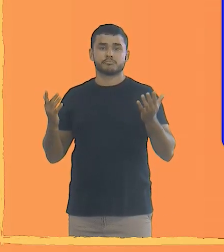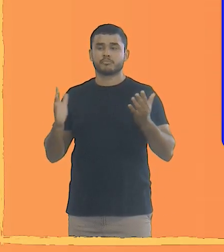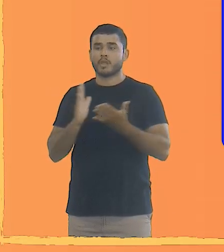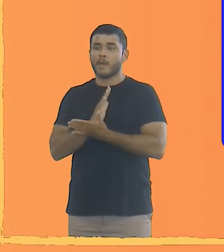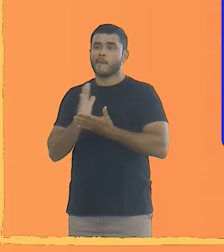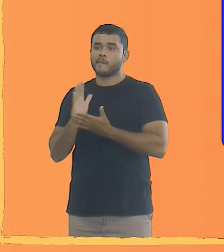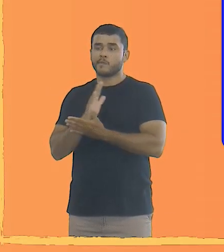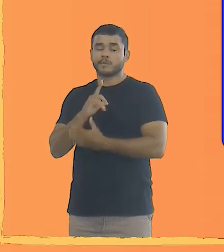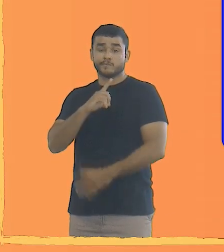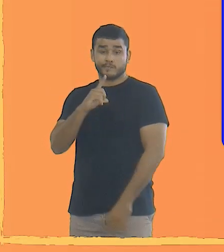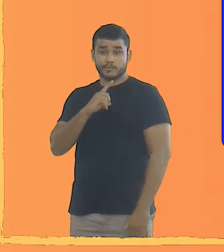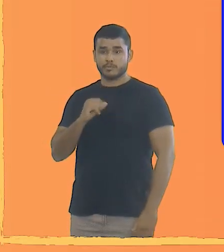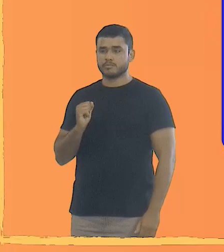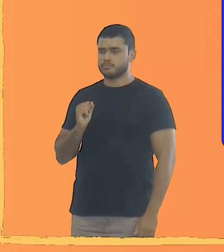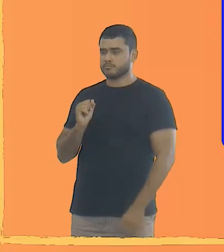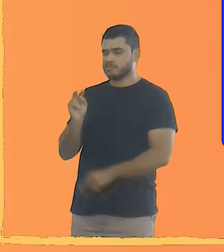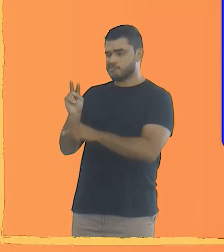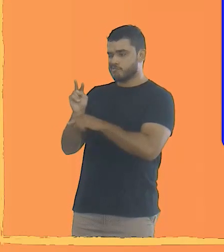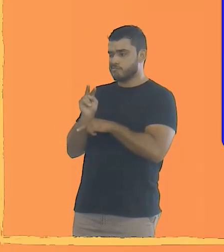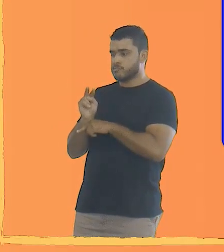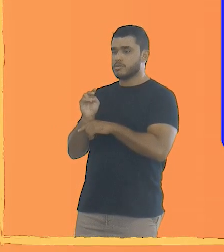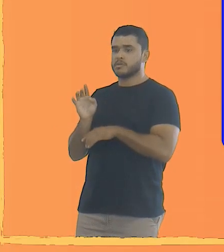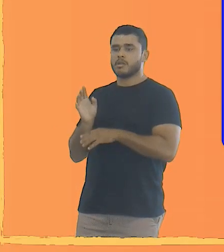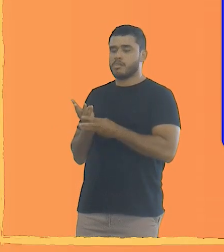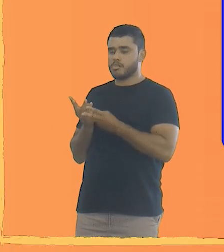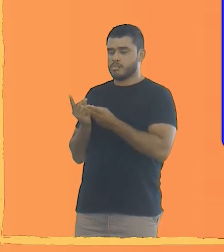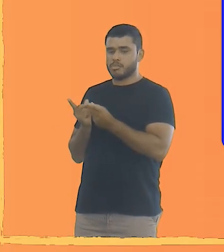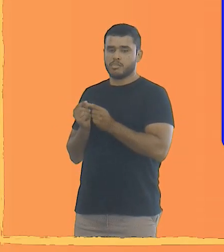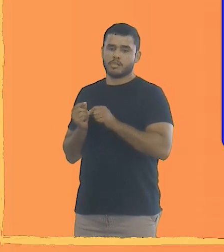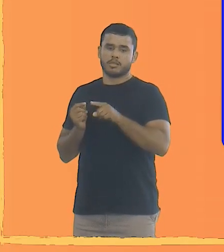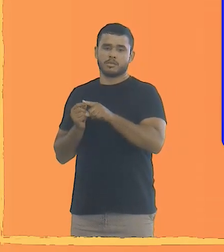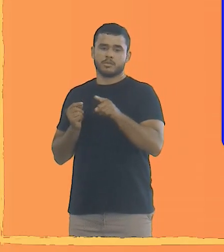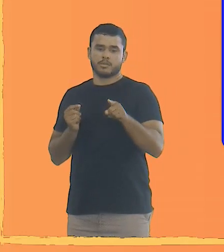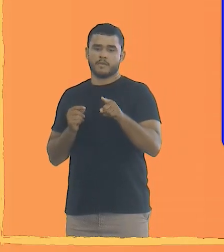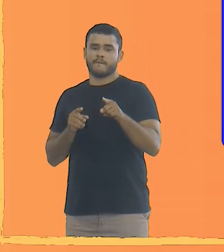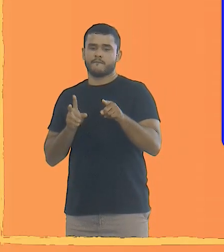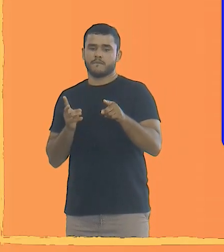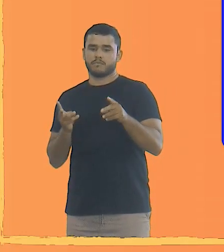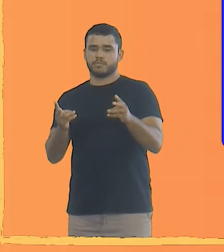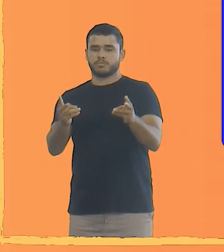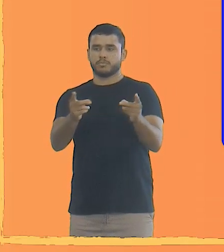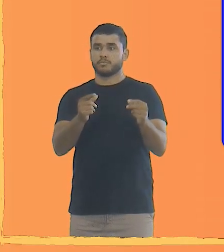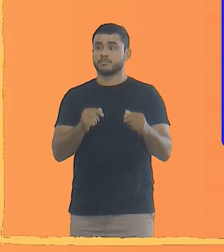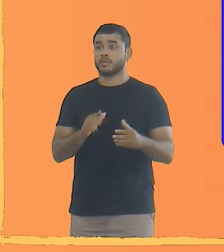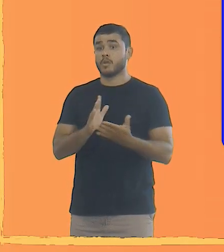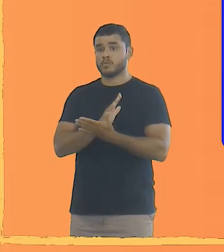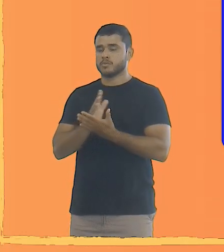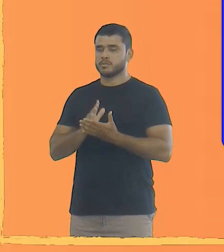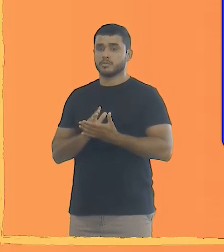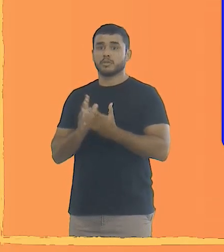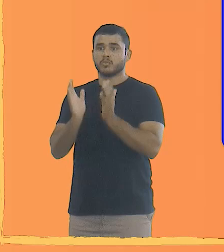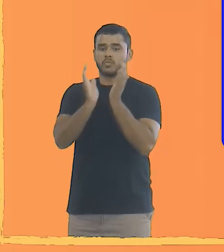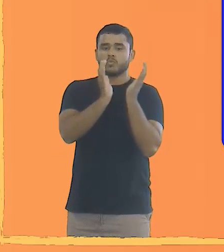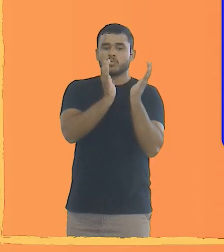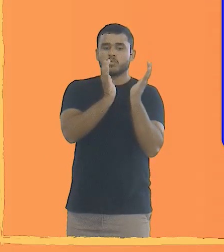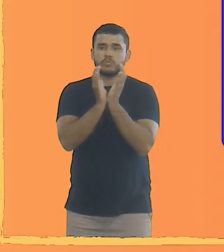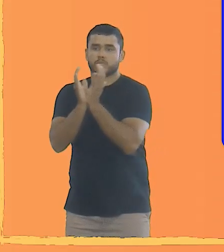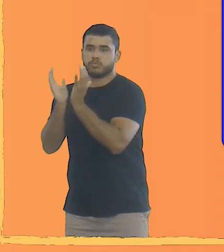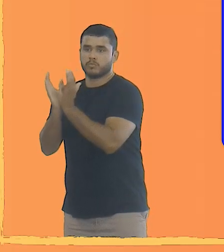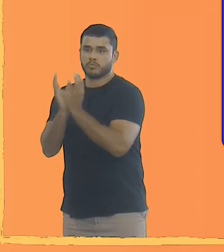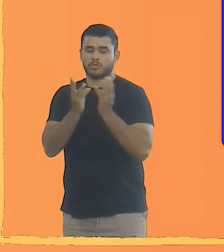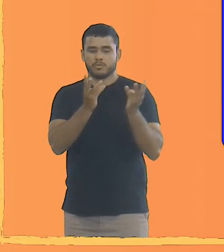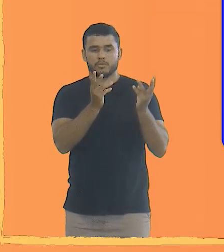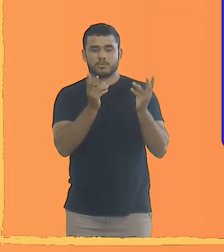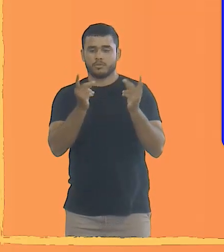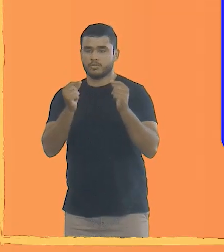arranjo, tem outra que a gente chama de combinação. Então, esses nomes que eu estou mostrando para vocês, eles representam o